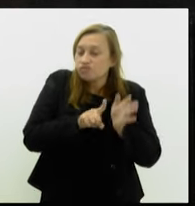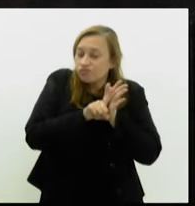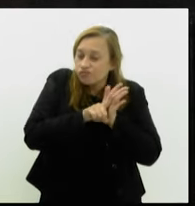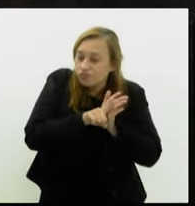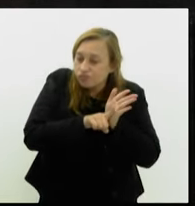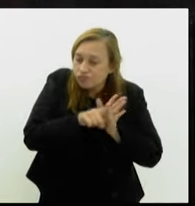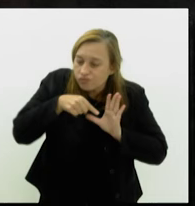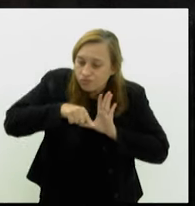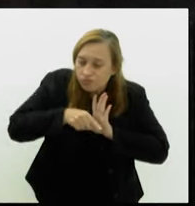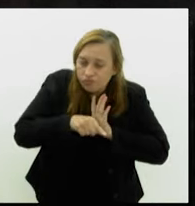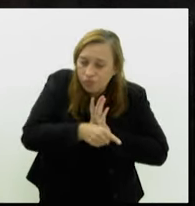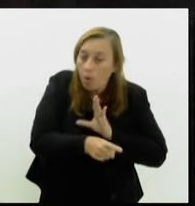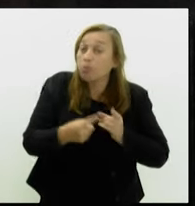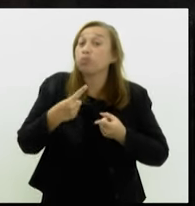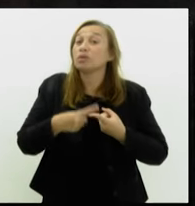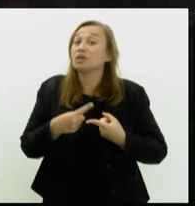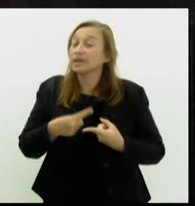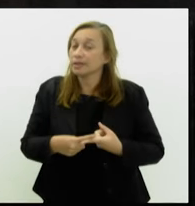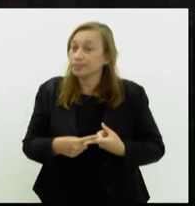investigação. Porque